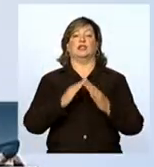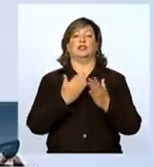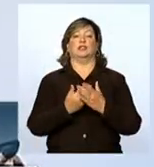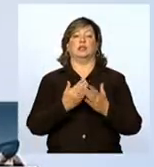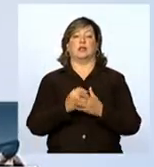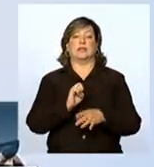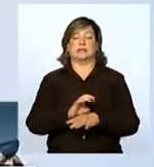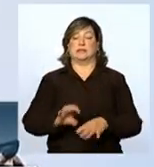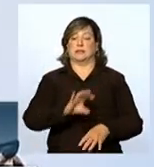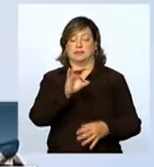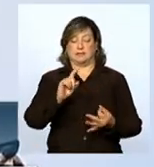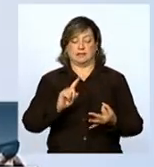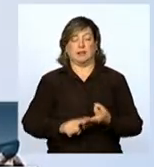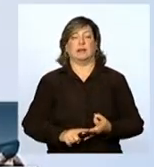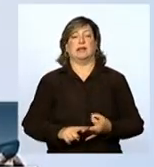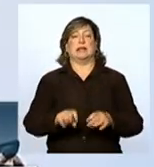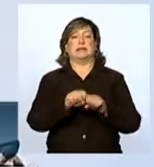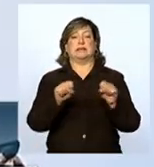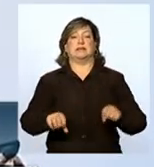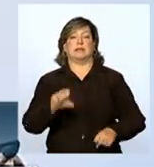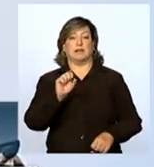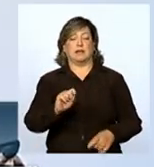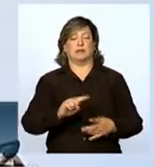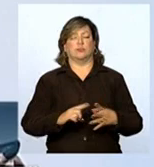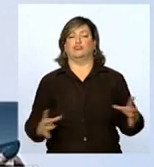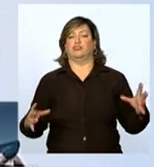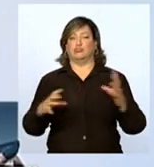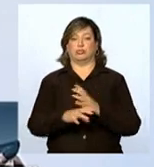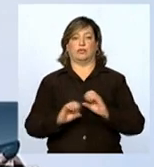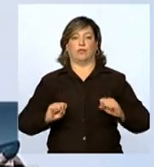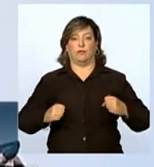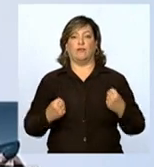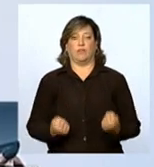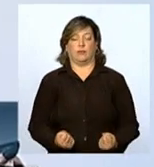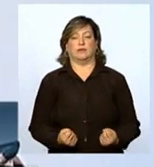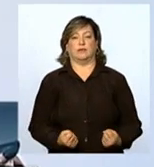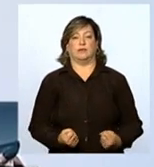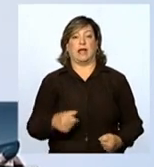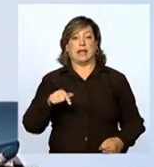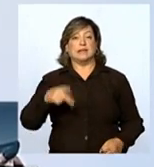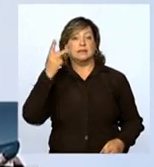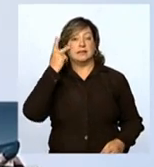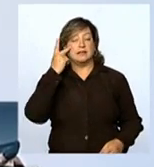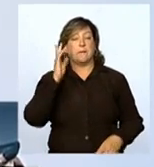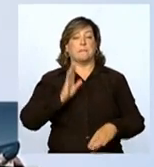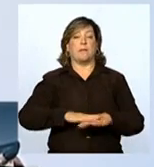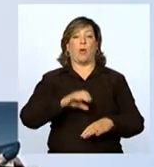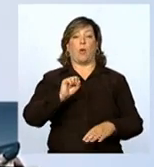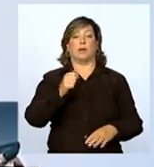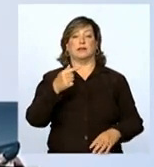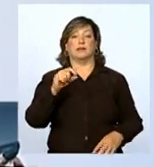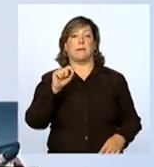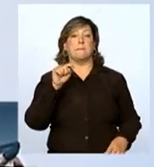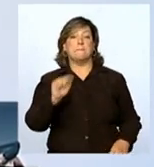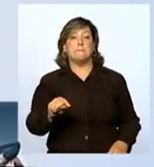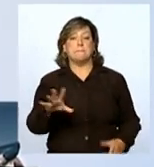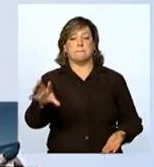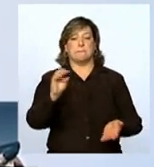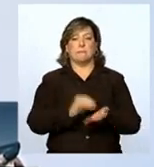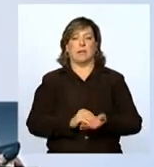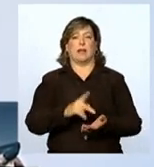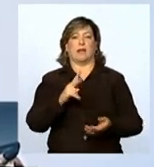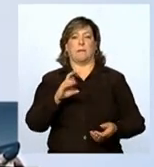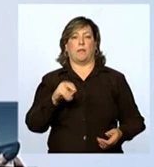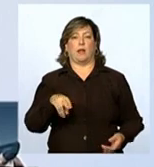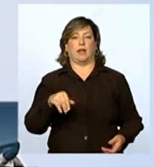Sistema S, que tem feito um esforço muito grande. Aqui em São Paulo, nós temos mais de 870 mil matrículas no Pronatec, com